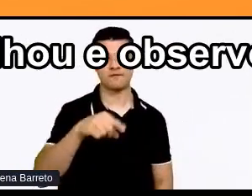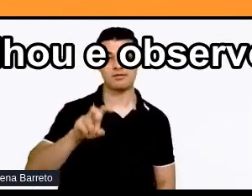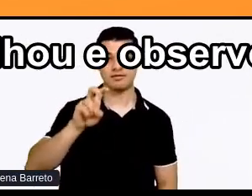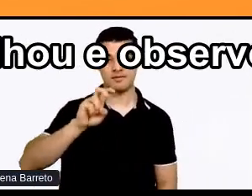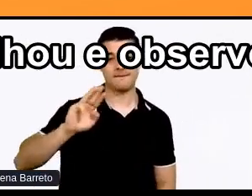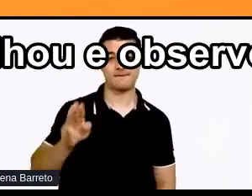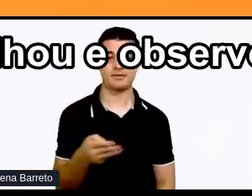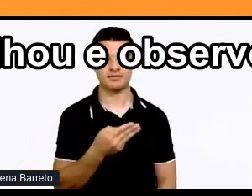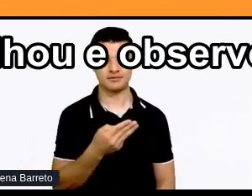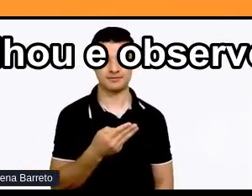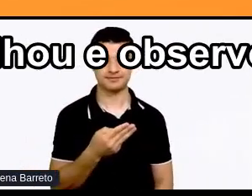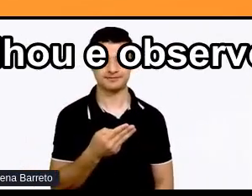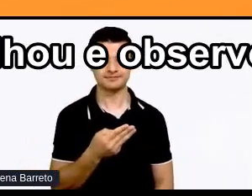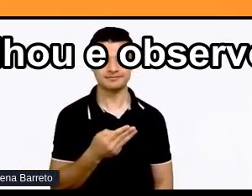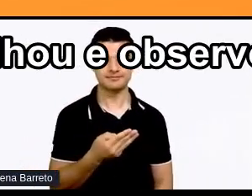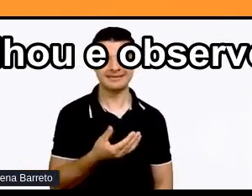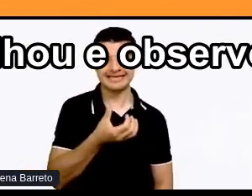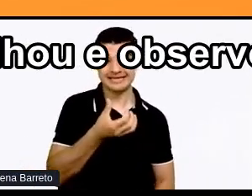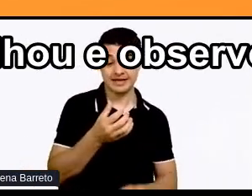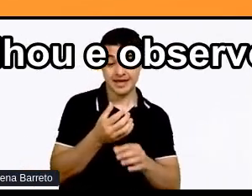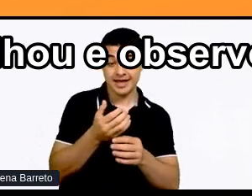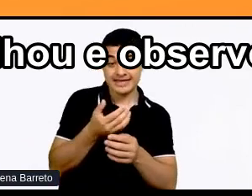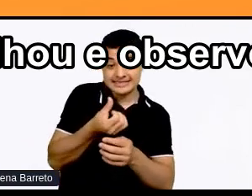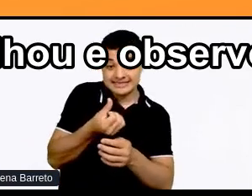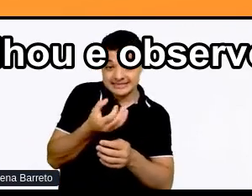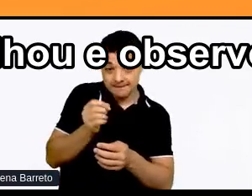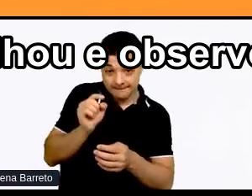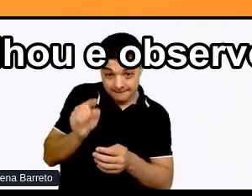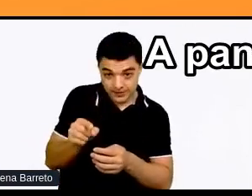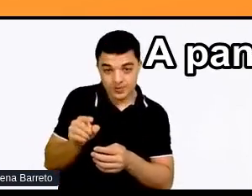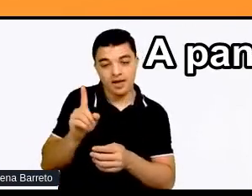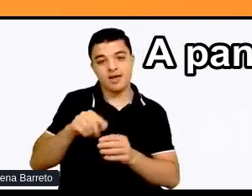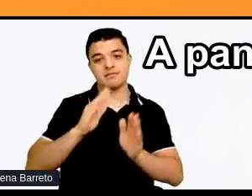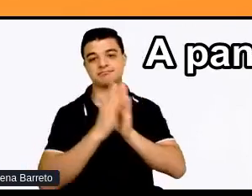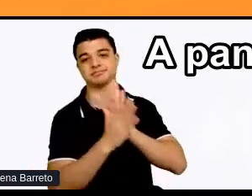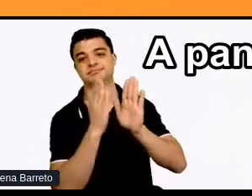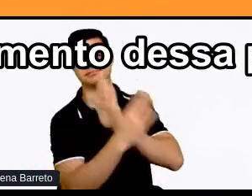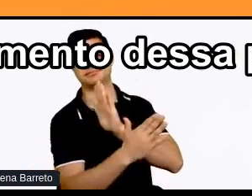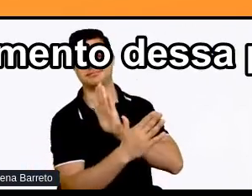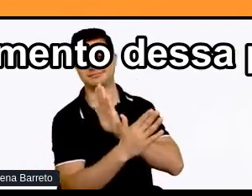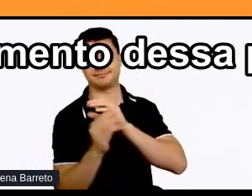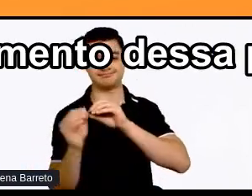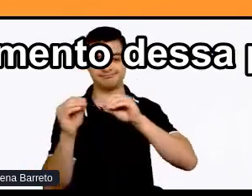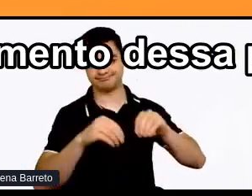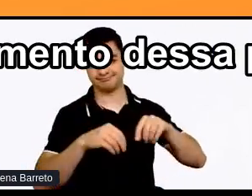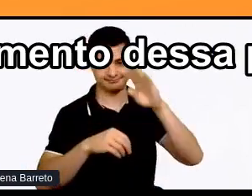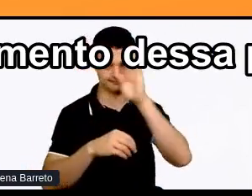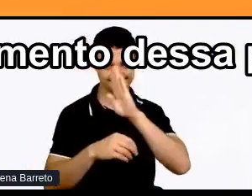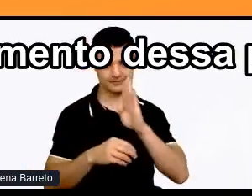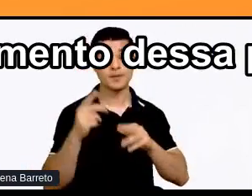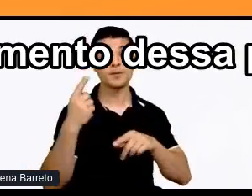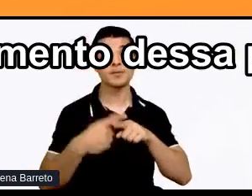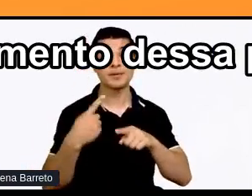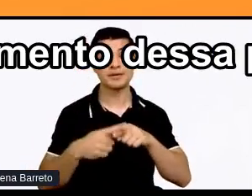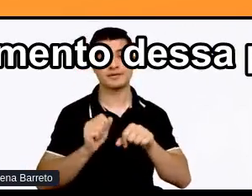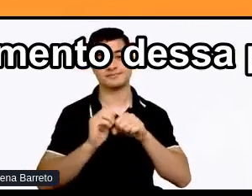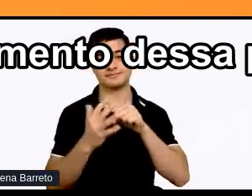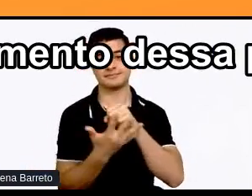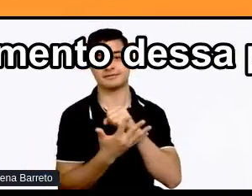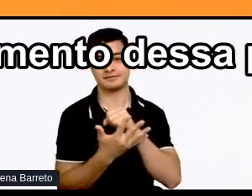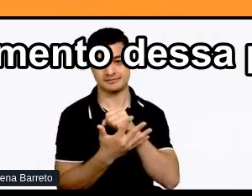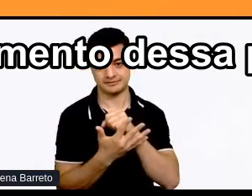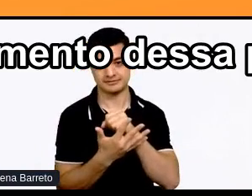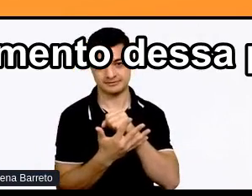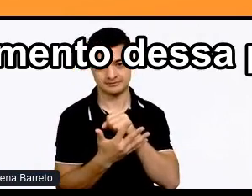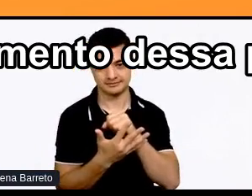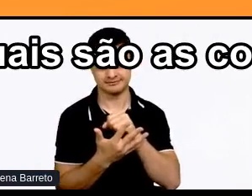refugiados. Né? O que a gente olhou e observou ao longo dos últimos anos? A pandemia, né? 31% de aumento dessa